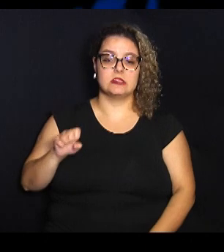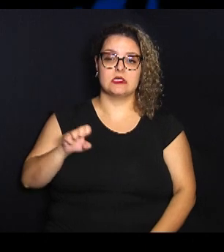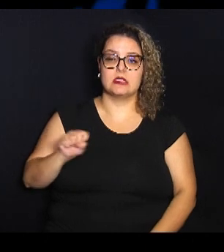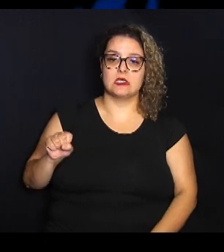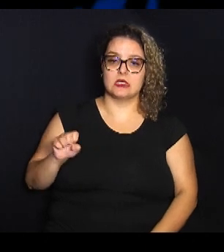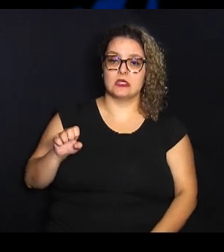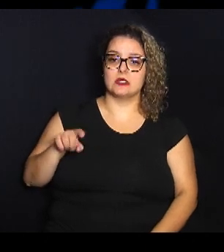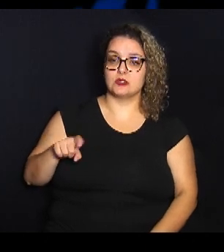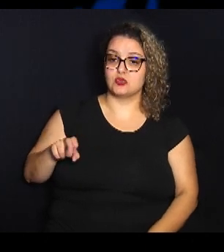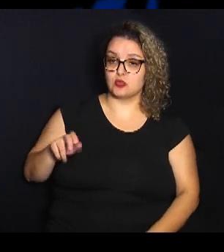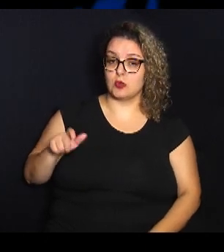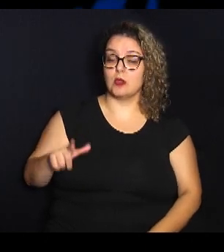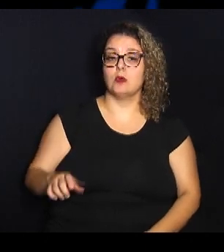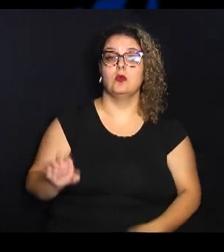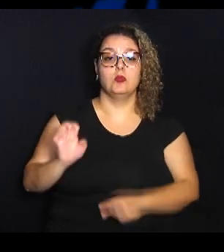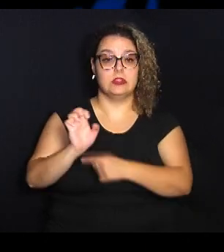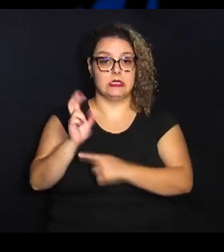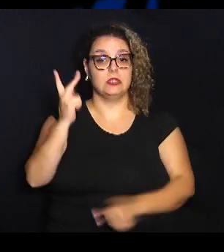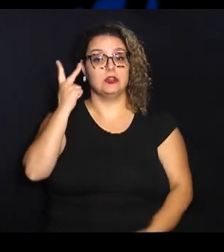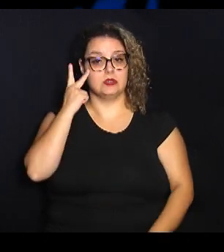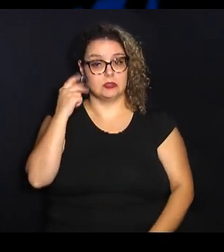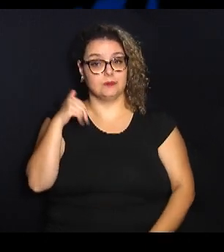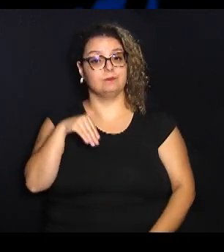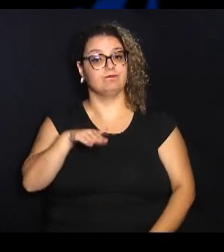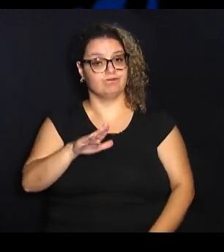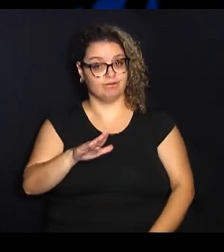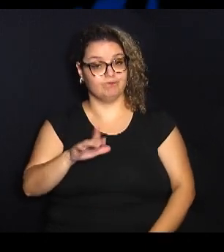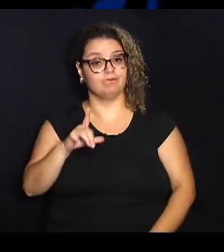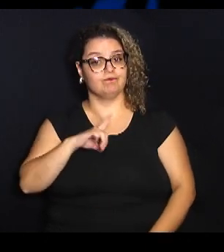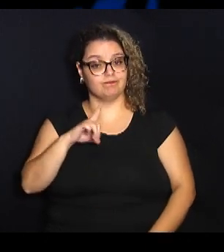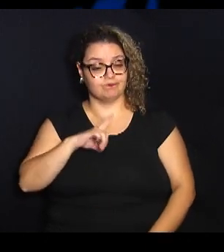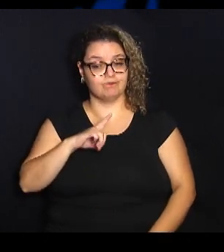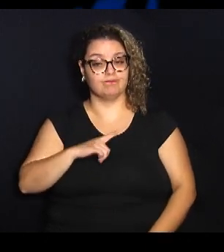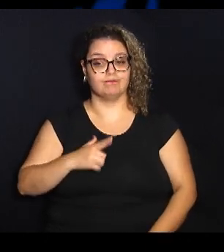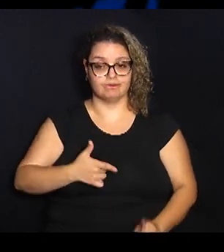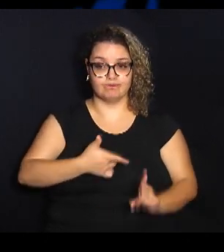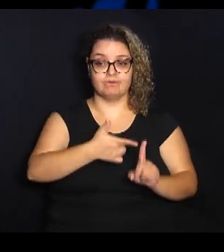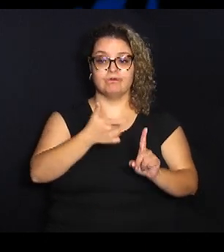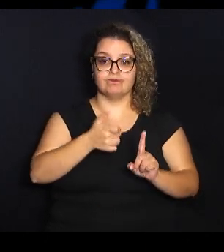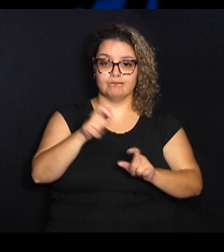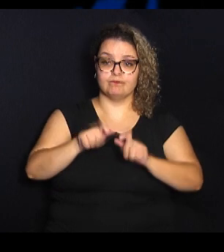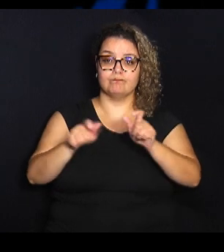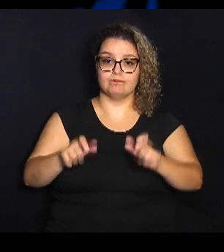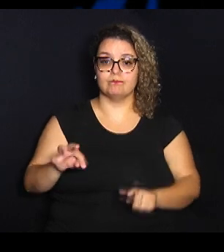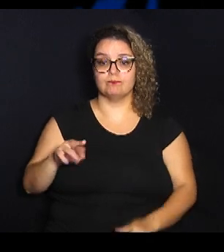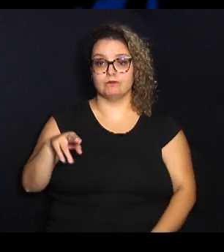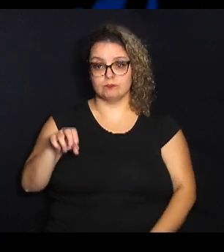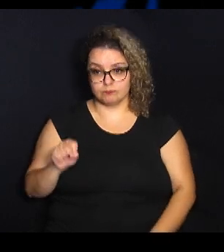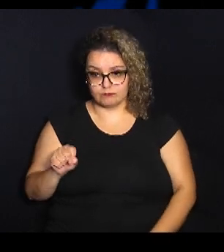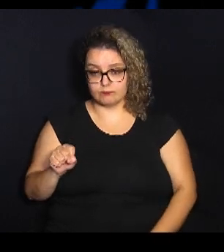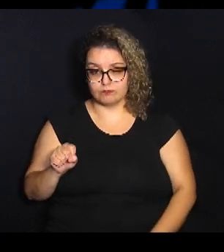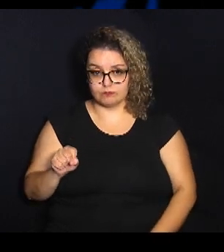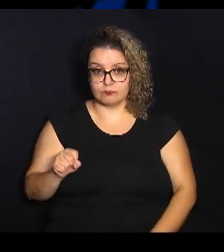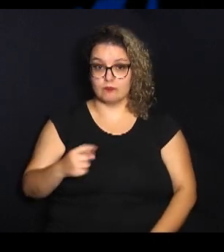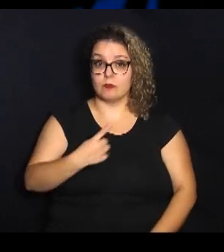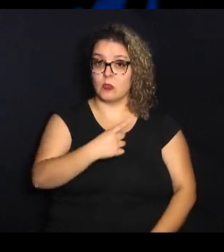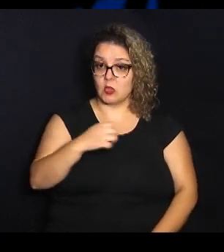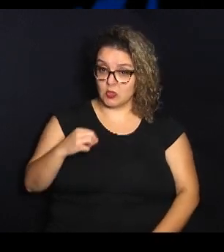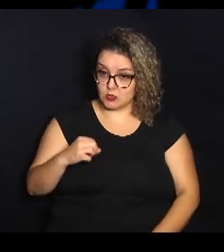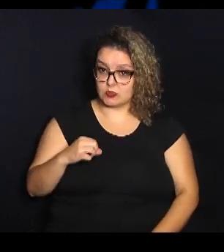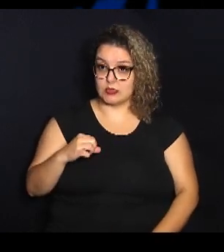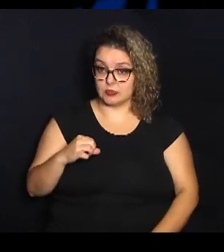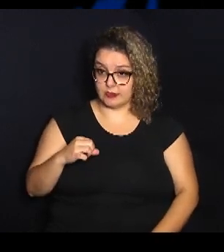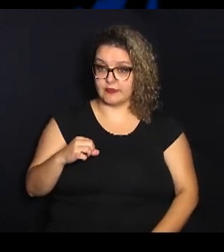doento ainda aponta São Paulo como o estado onde mais ocorreram assassinatos de pessoas trans com